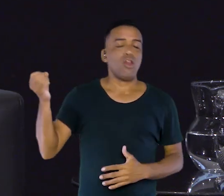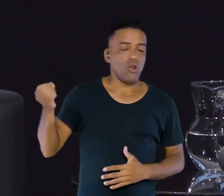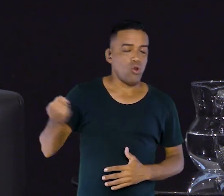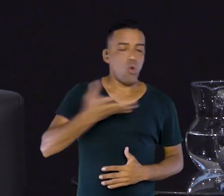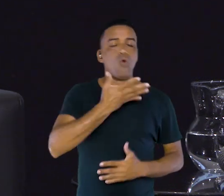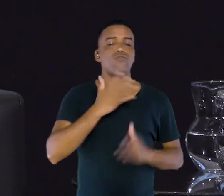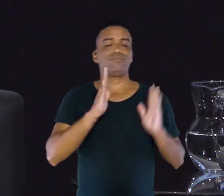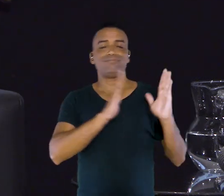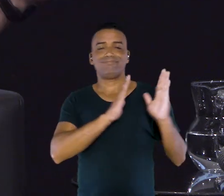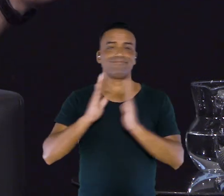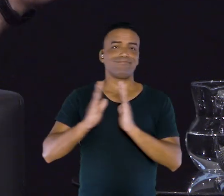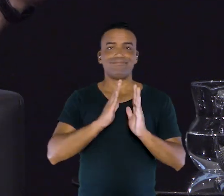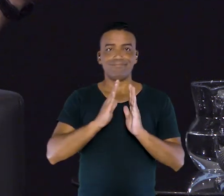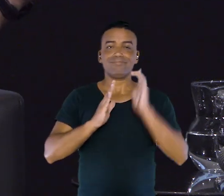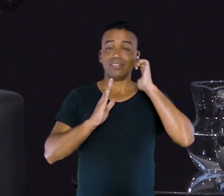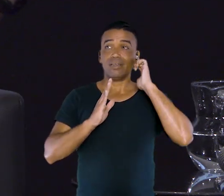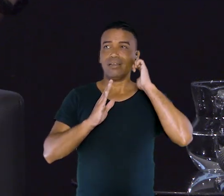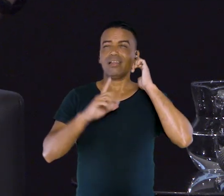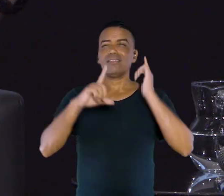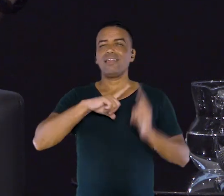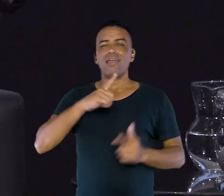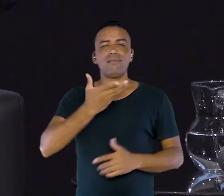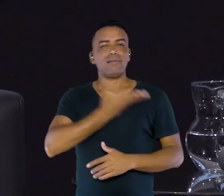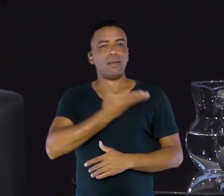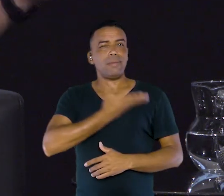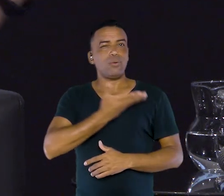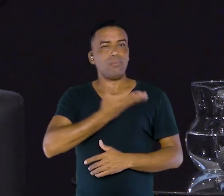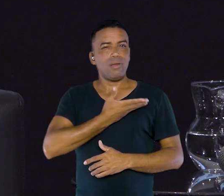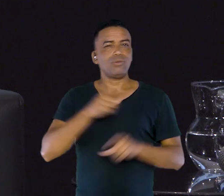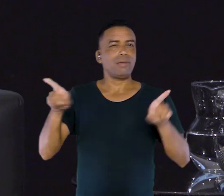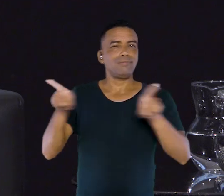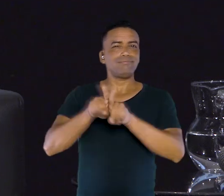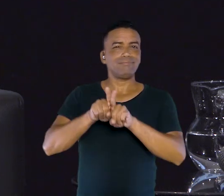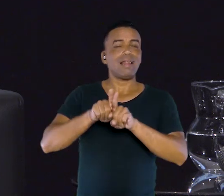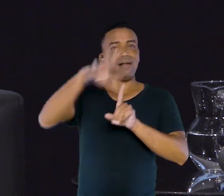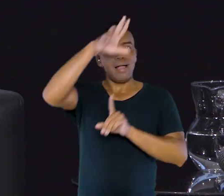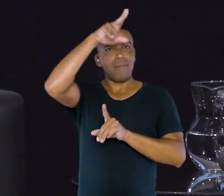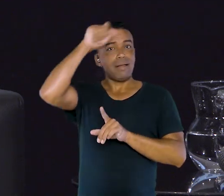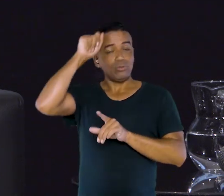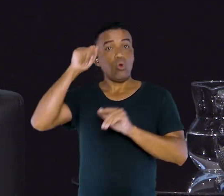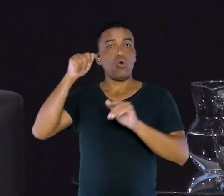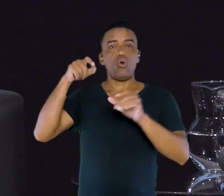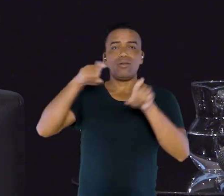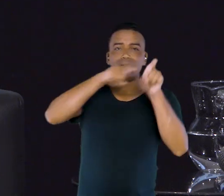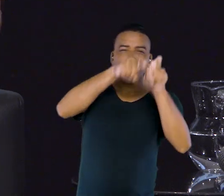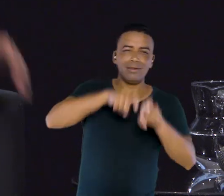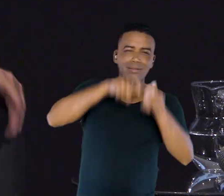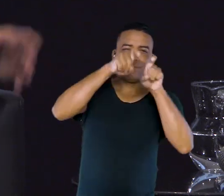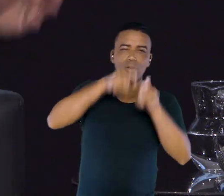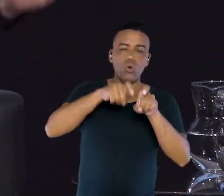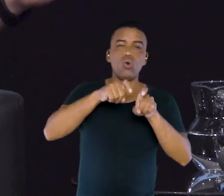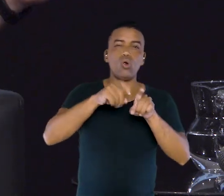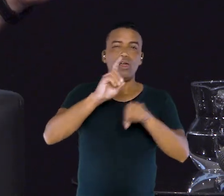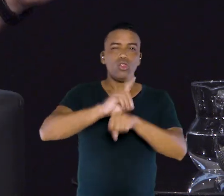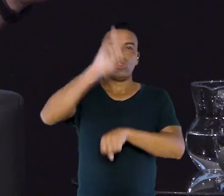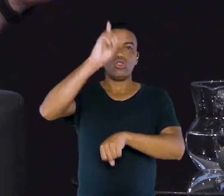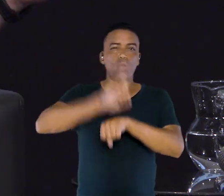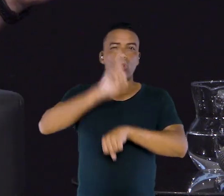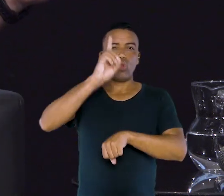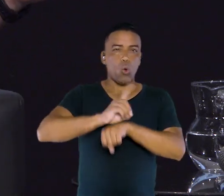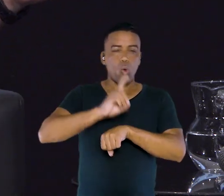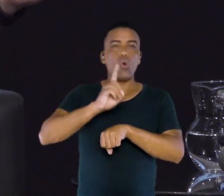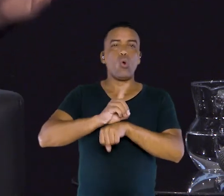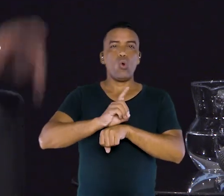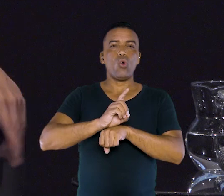nova. Eu tenho um grande amigo, que é ribeirinho, lá do interior do Amazonas, mas é arqueólogo, doutor em arqueologia, o Carlos Augusto. Você